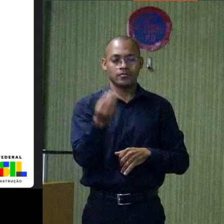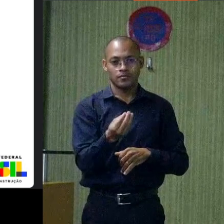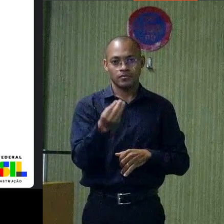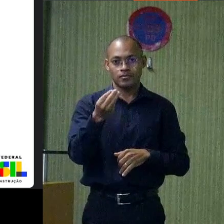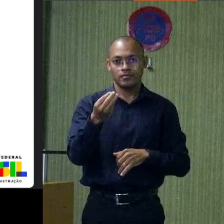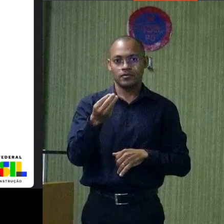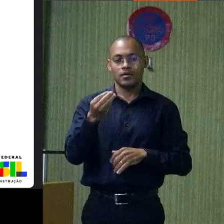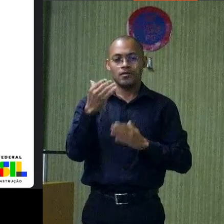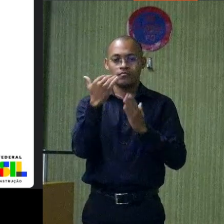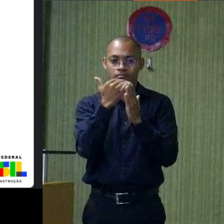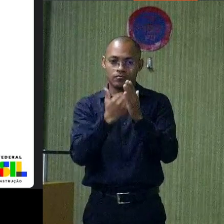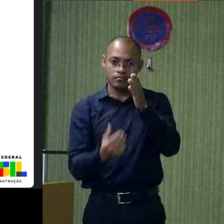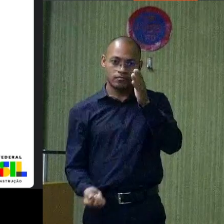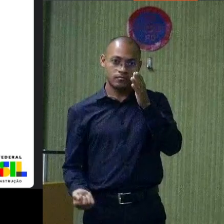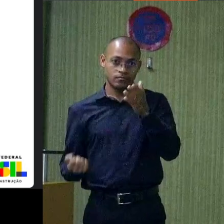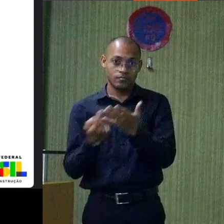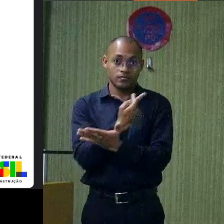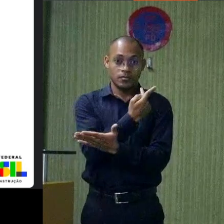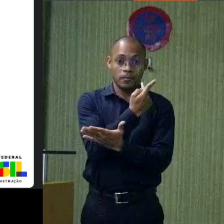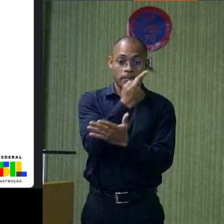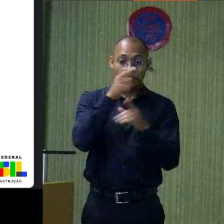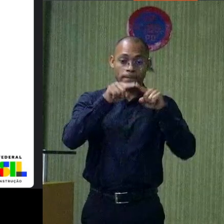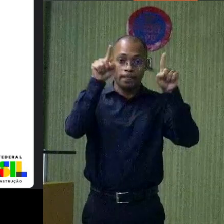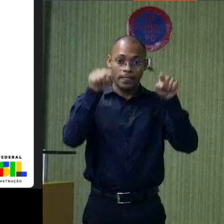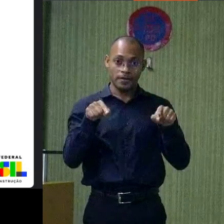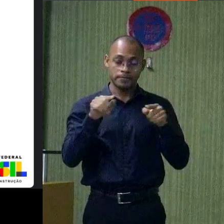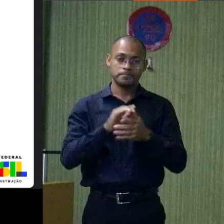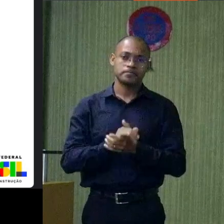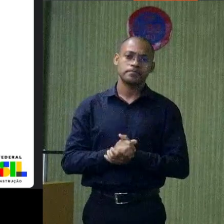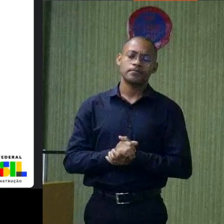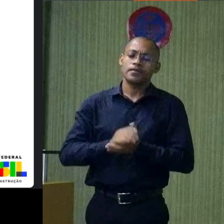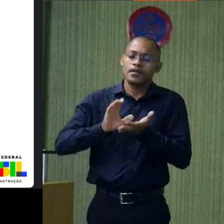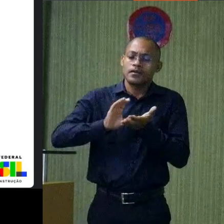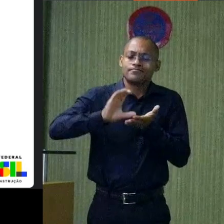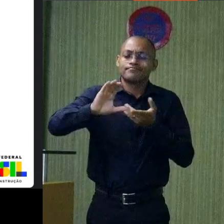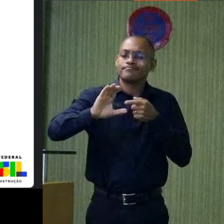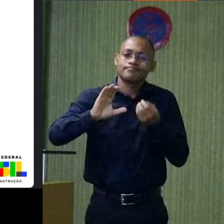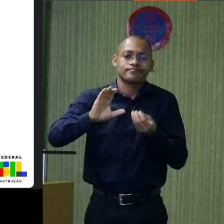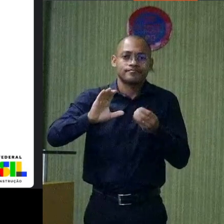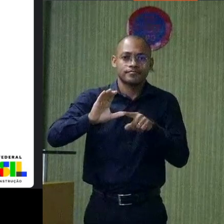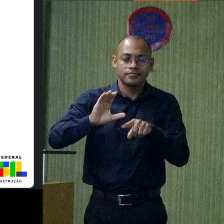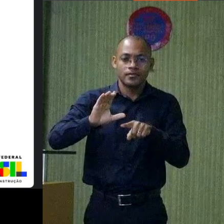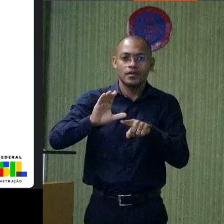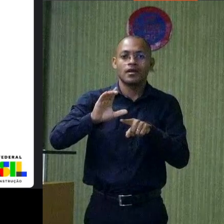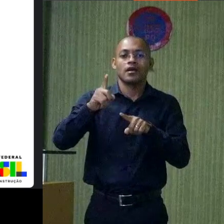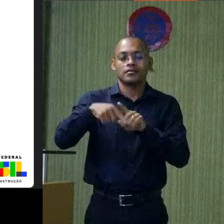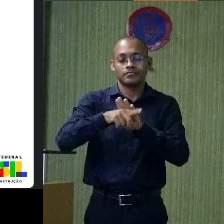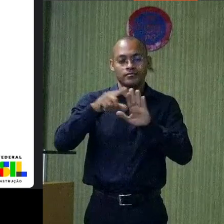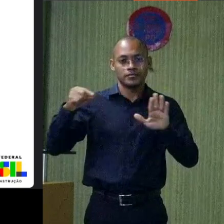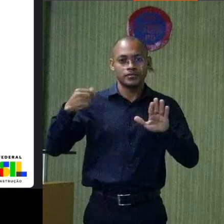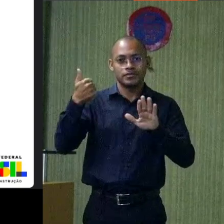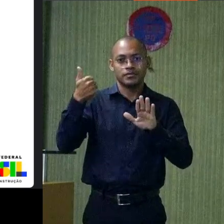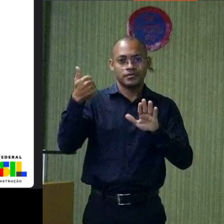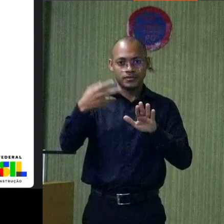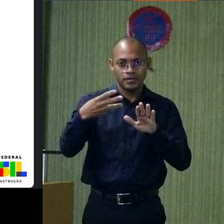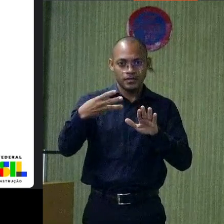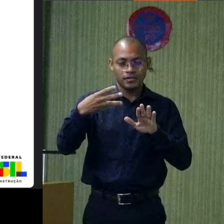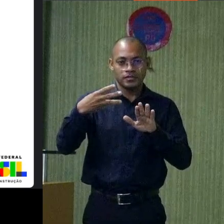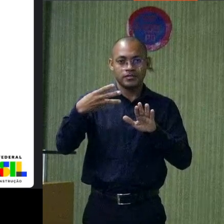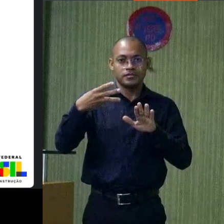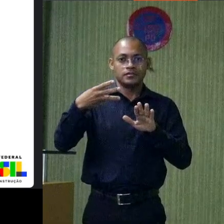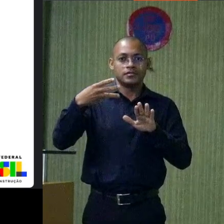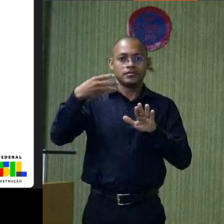do PN quanto ao financiamento ento né Ele é tratado entre os artigos 13 a 17 o pns será